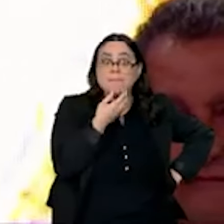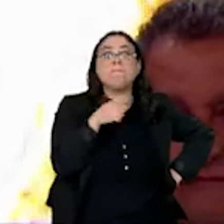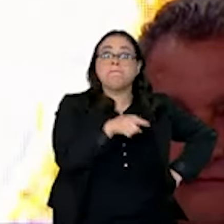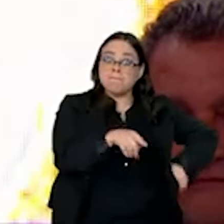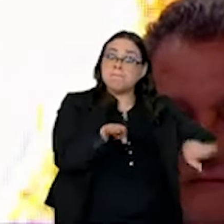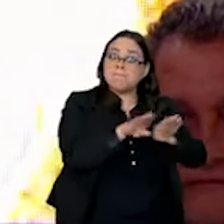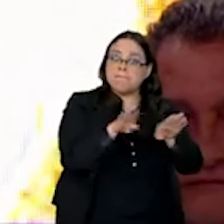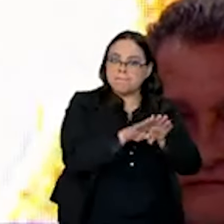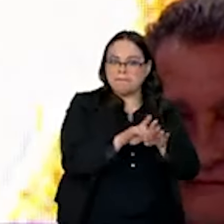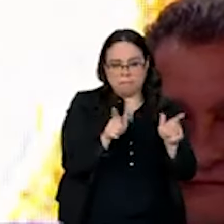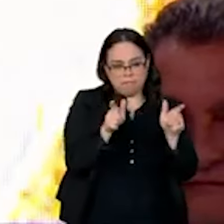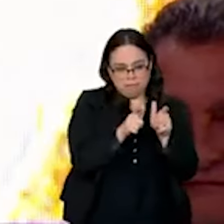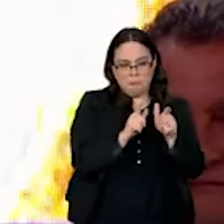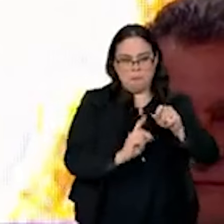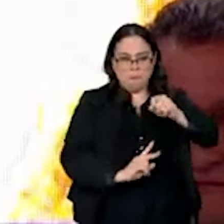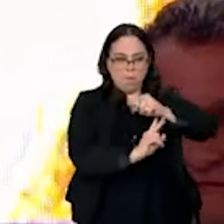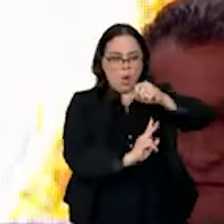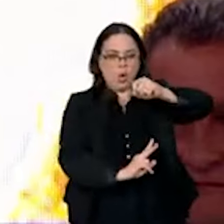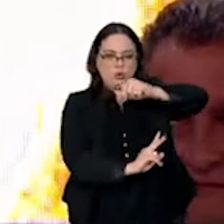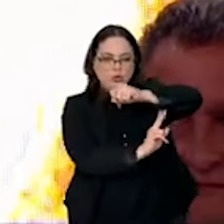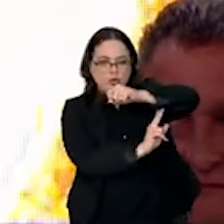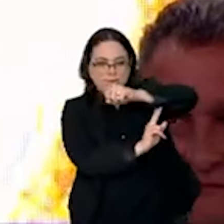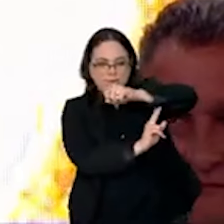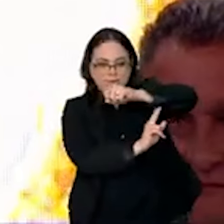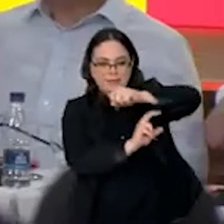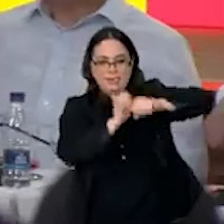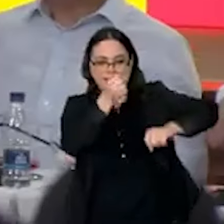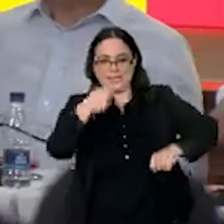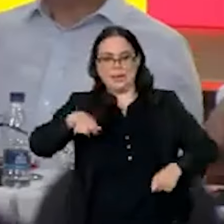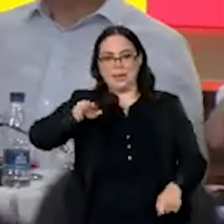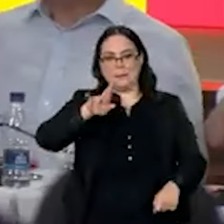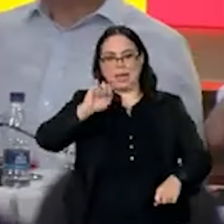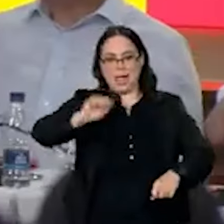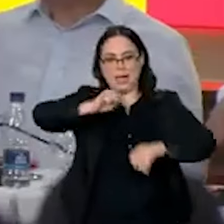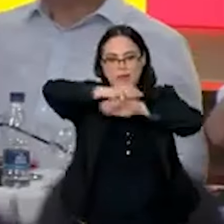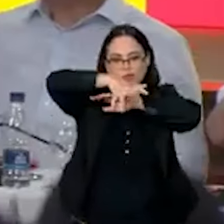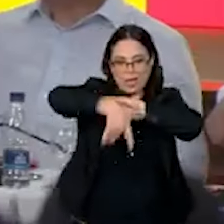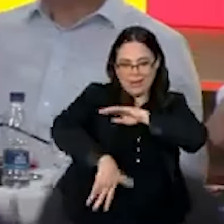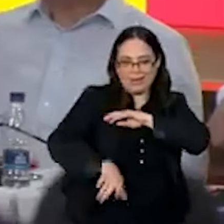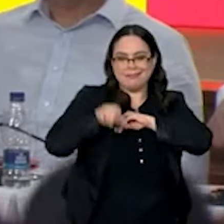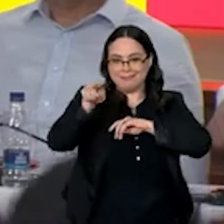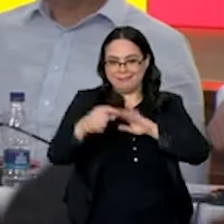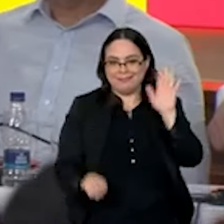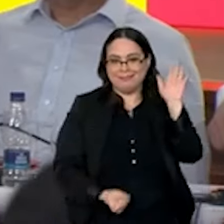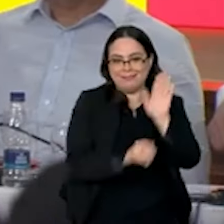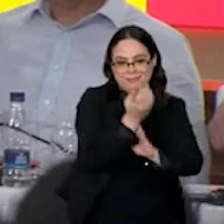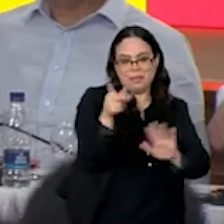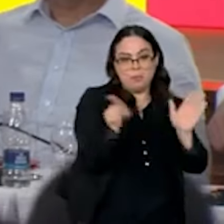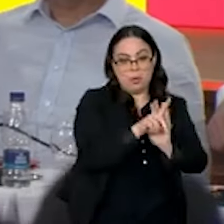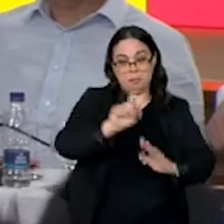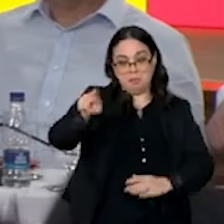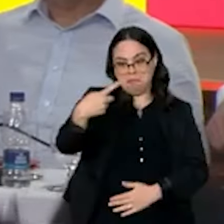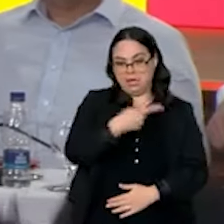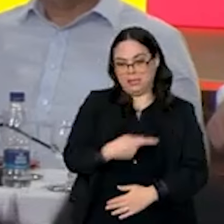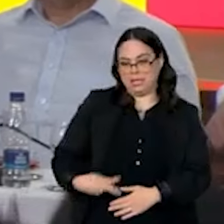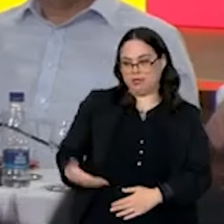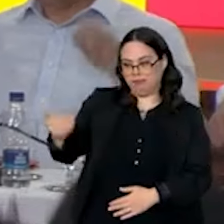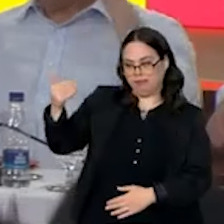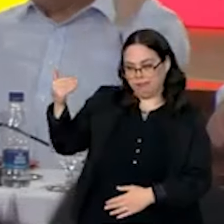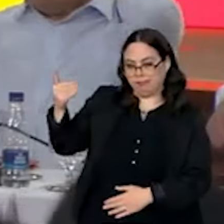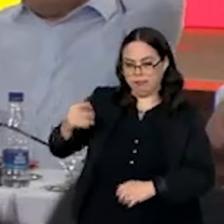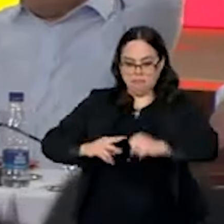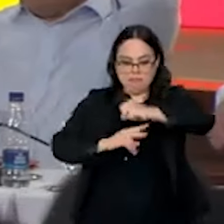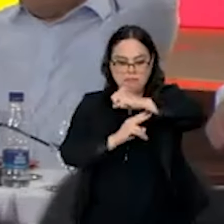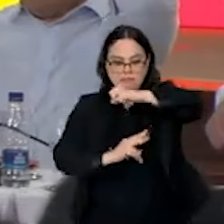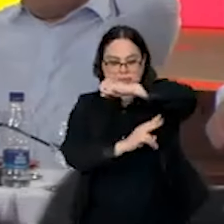Além de uma pequena ponte em São Gabriel da Cachoeira, que foi inaugurada pelo ex-presidente, uma ponte